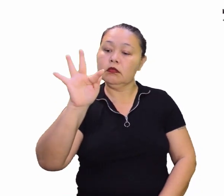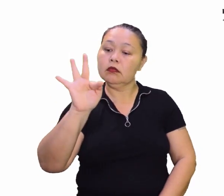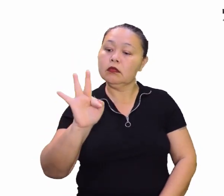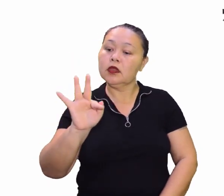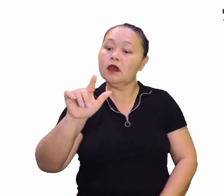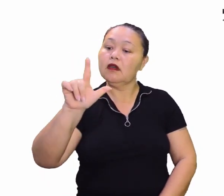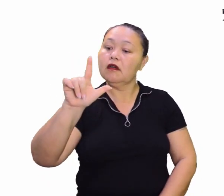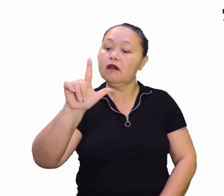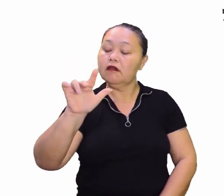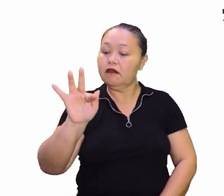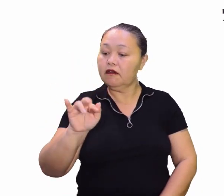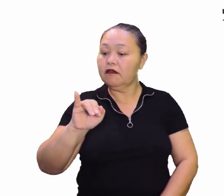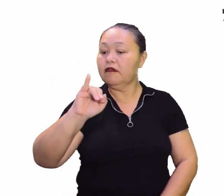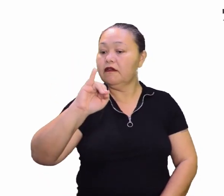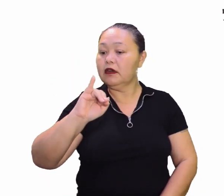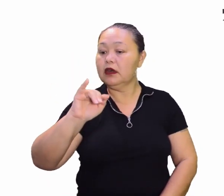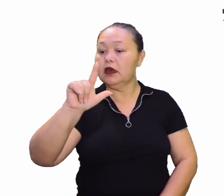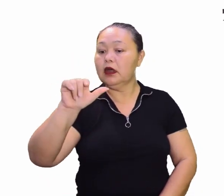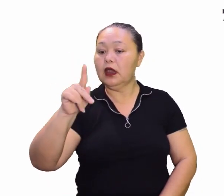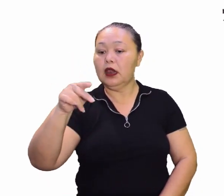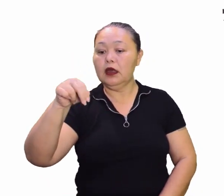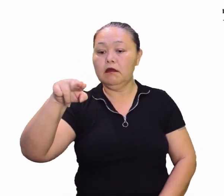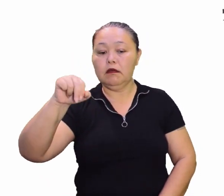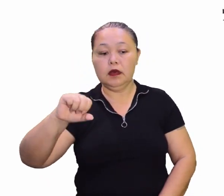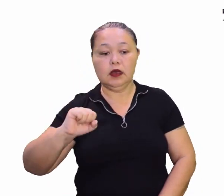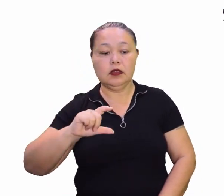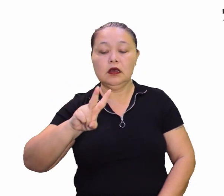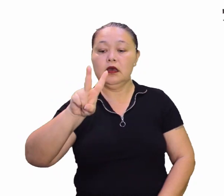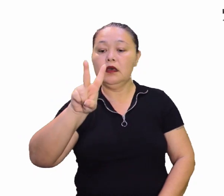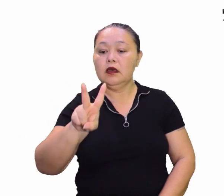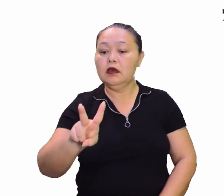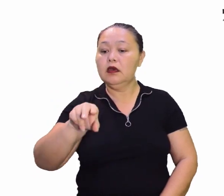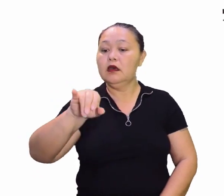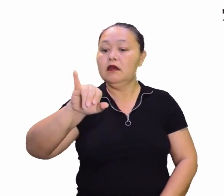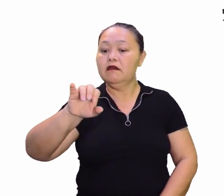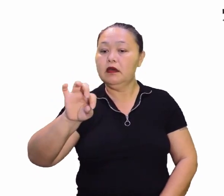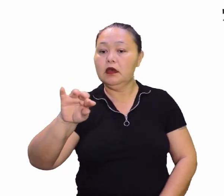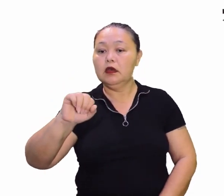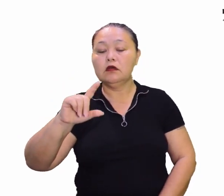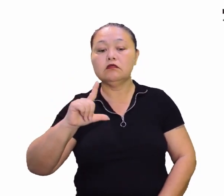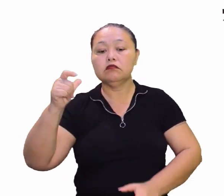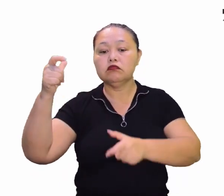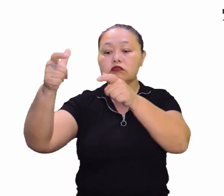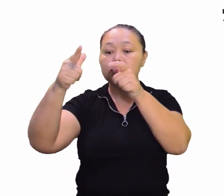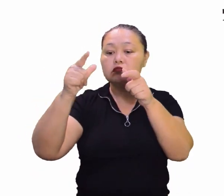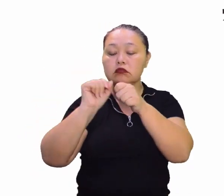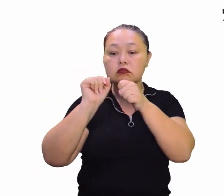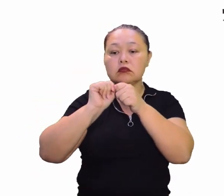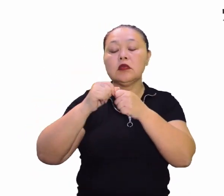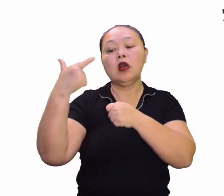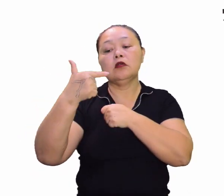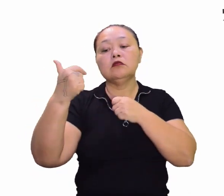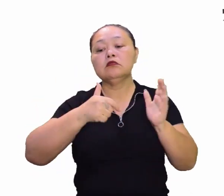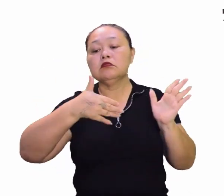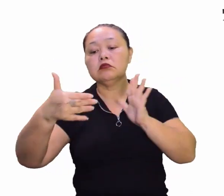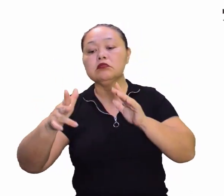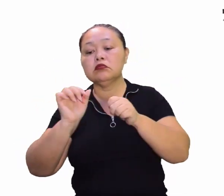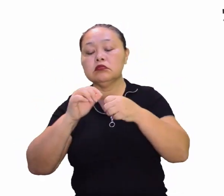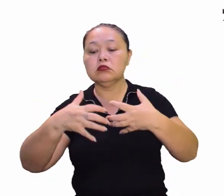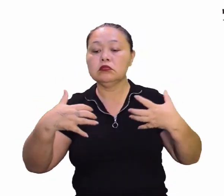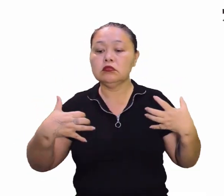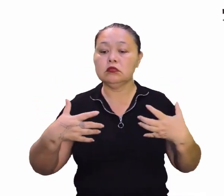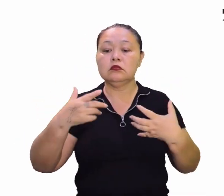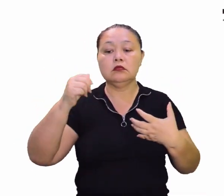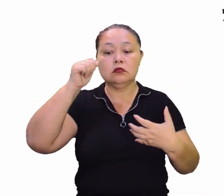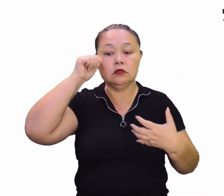Vietnã. Exato. Localização Sudeste Asiático e são conhecidos também como segunda geração dos tigres